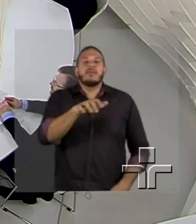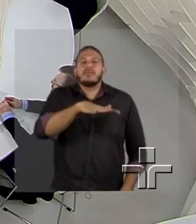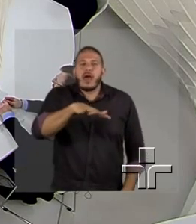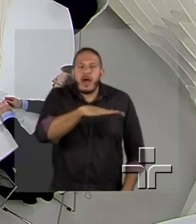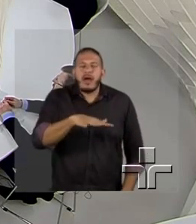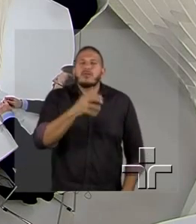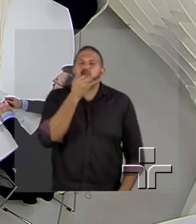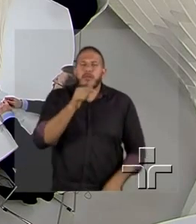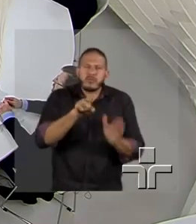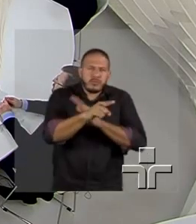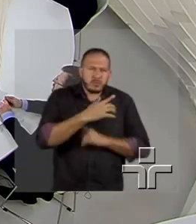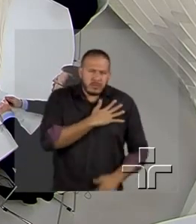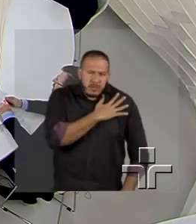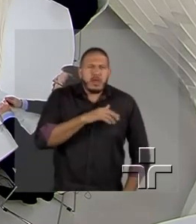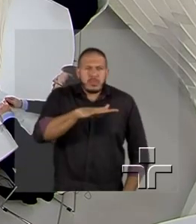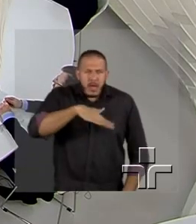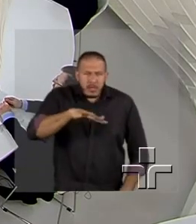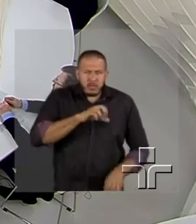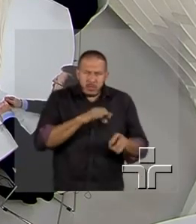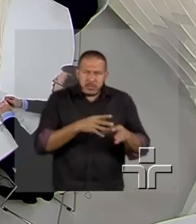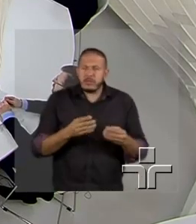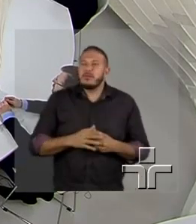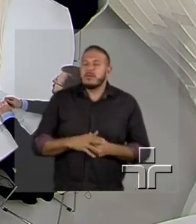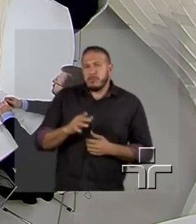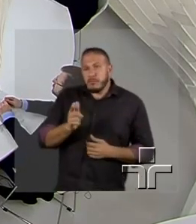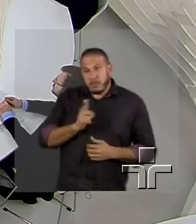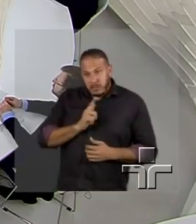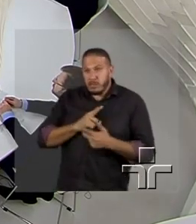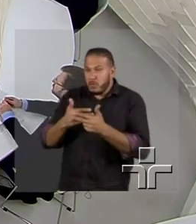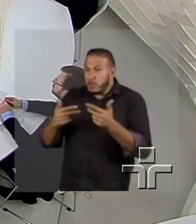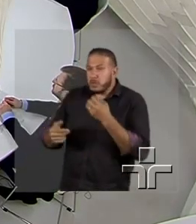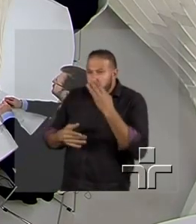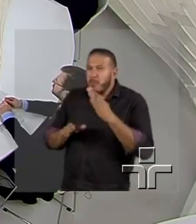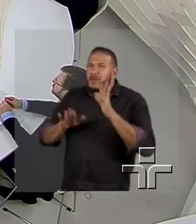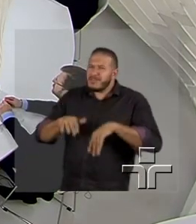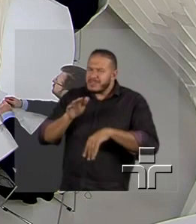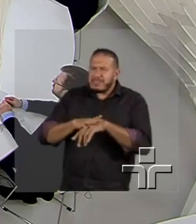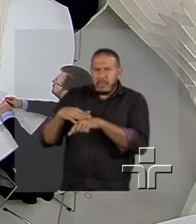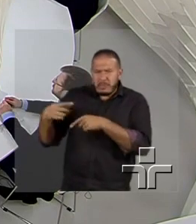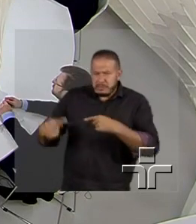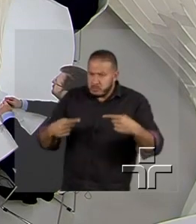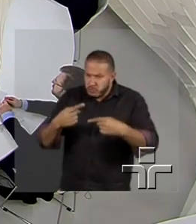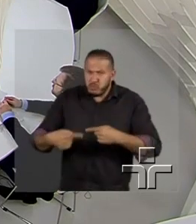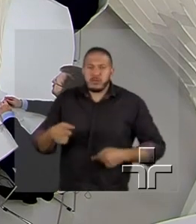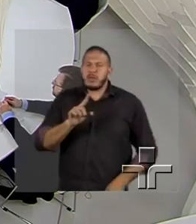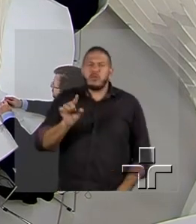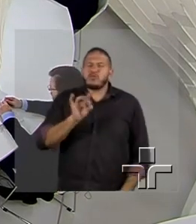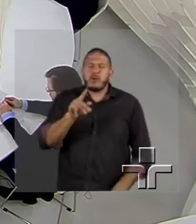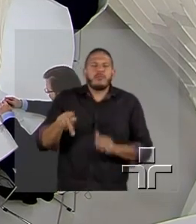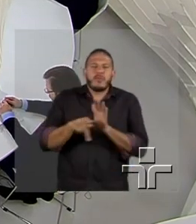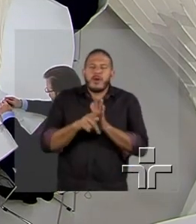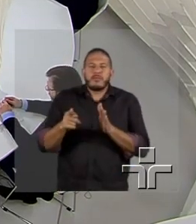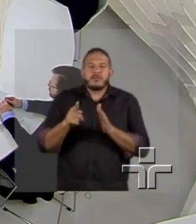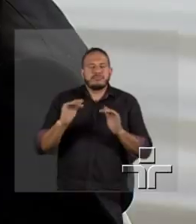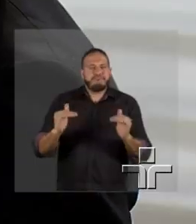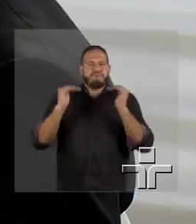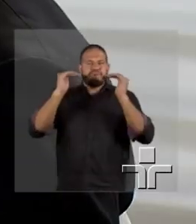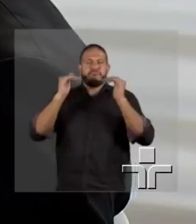que a gente fica só no nível político e não vê o quadro técnico que tem. Os quadros técnicos dos servidores